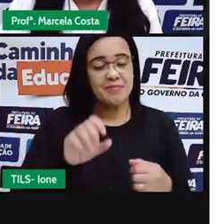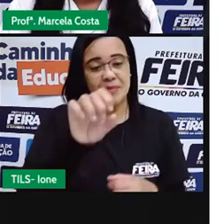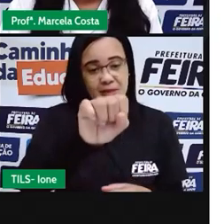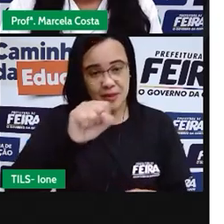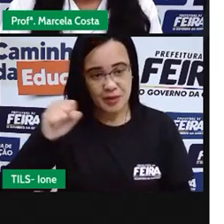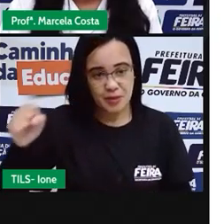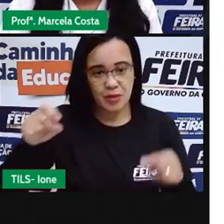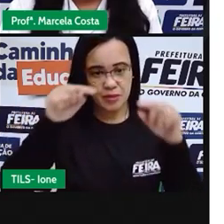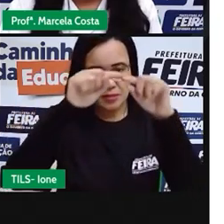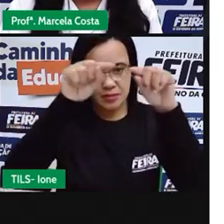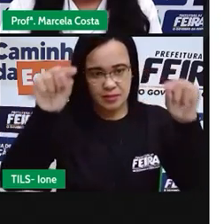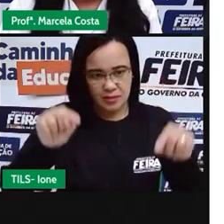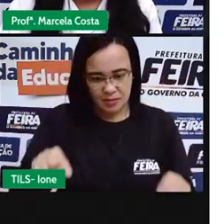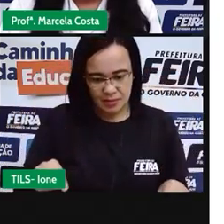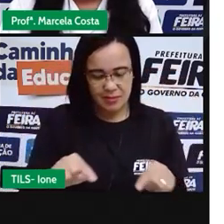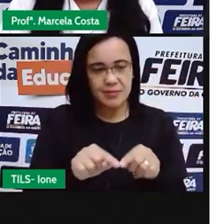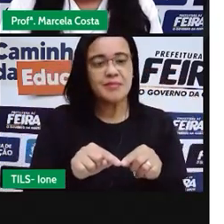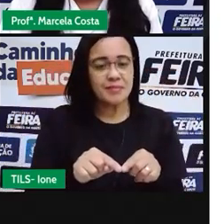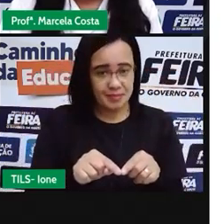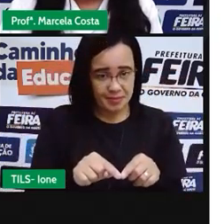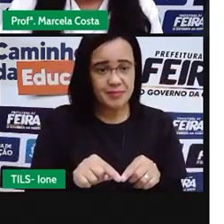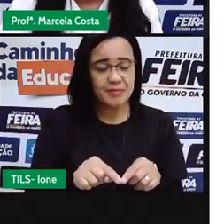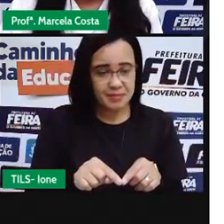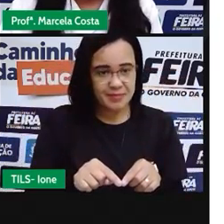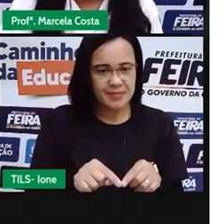Você já conseguiu identificar alguma forma geométrica?